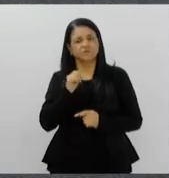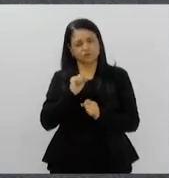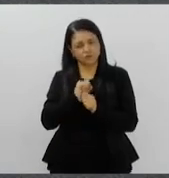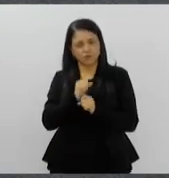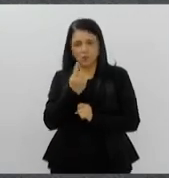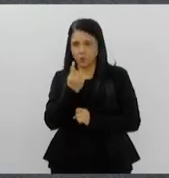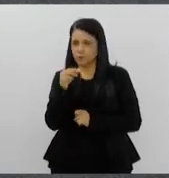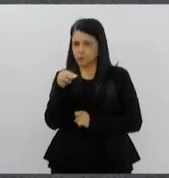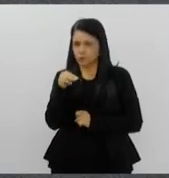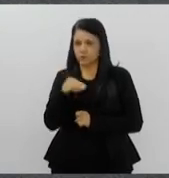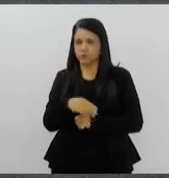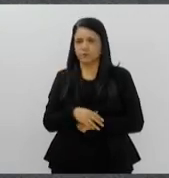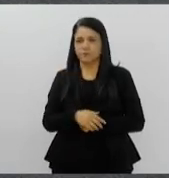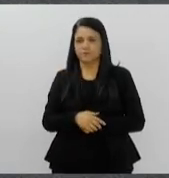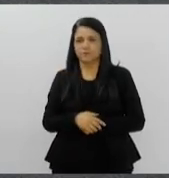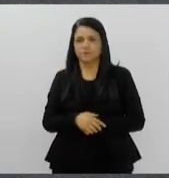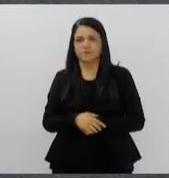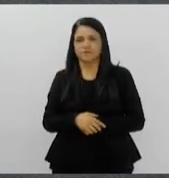minutinho.